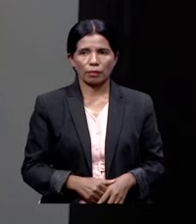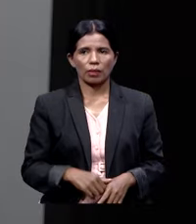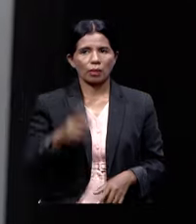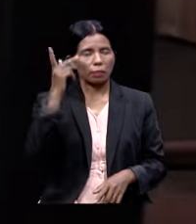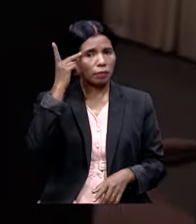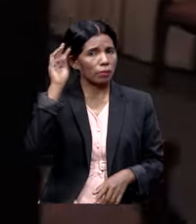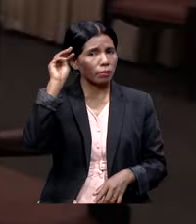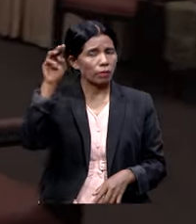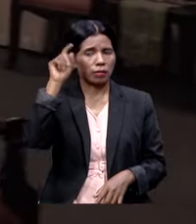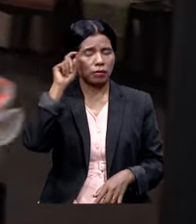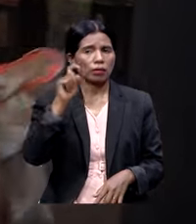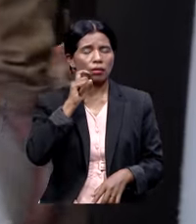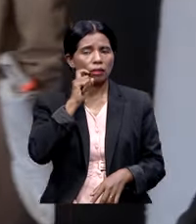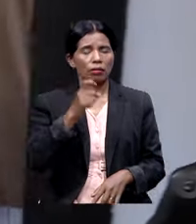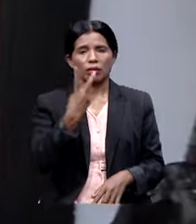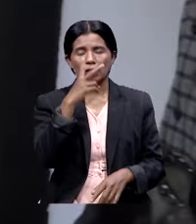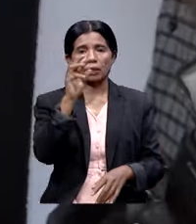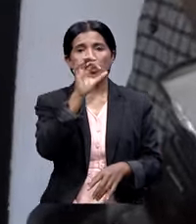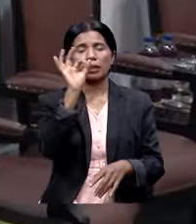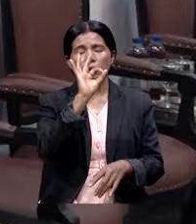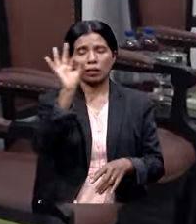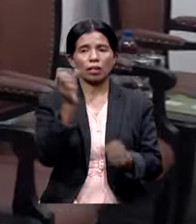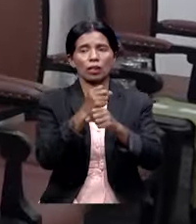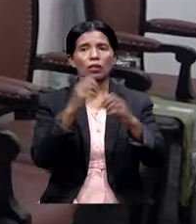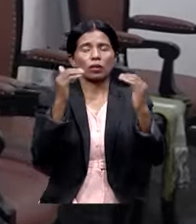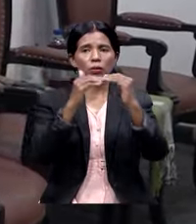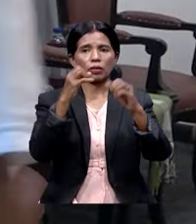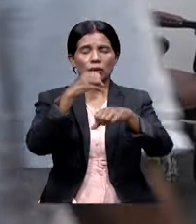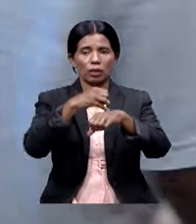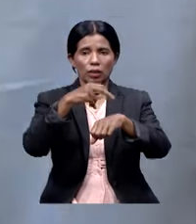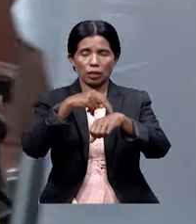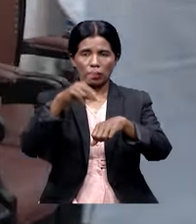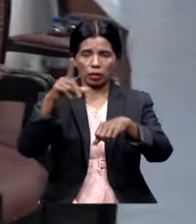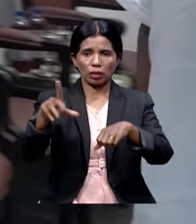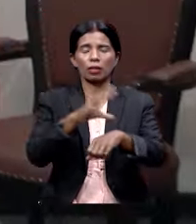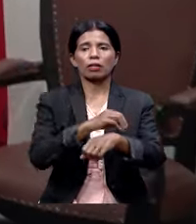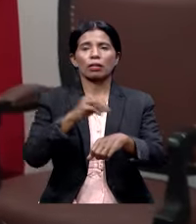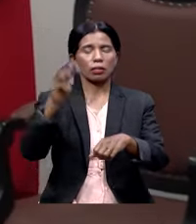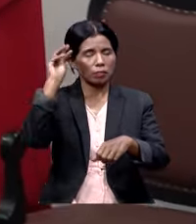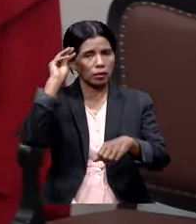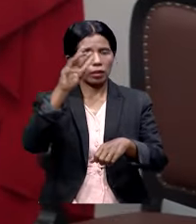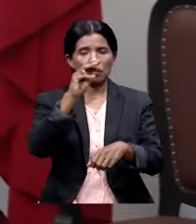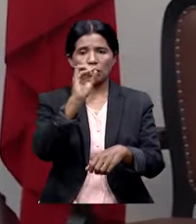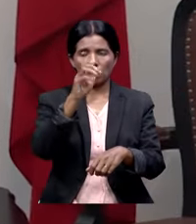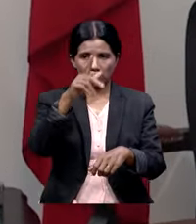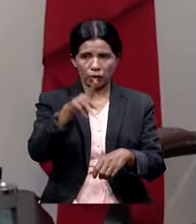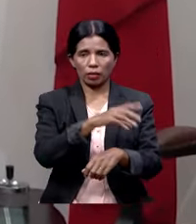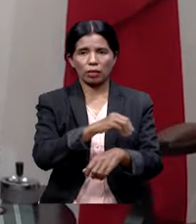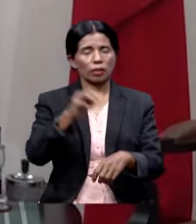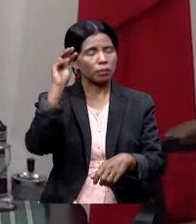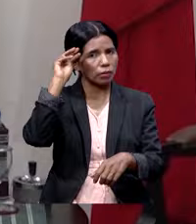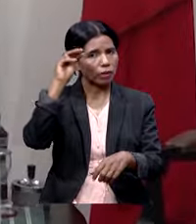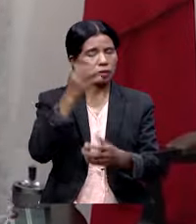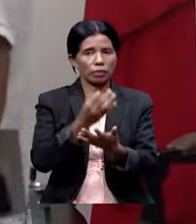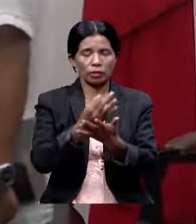Primeiro-ministro Kerala Xanana Guzmão, sexta ne halo reunião no International Financial Corporation, ministro Obras Públicas, ministro